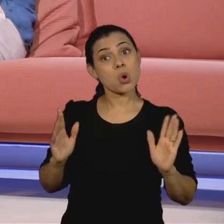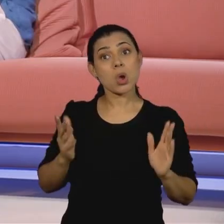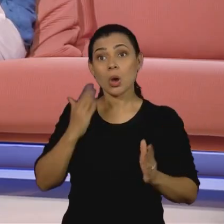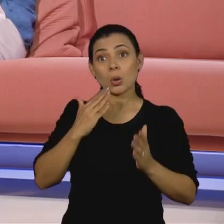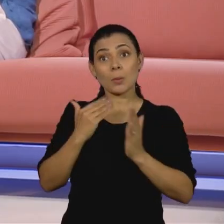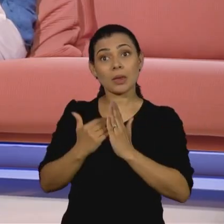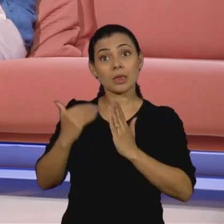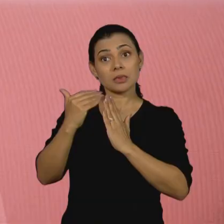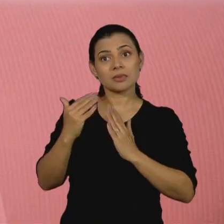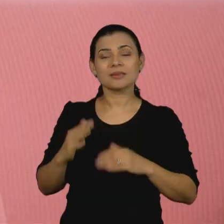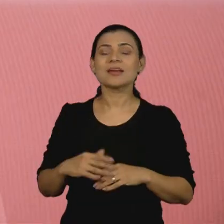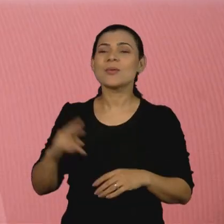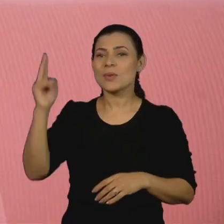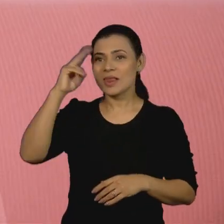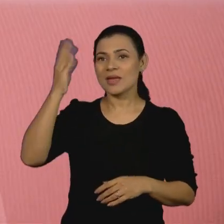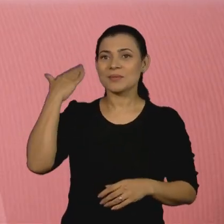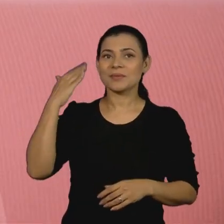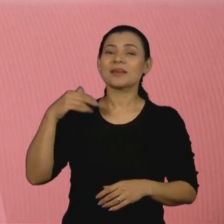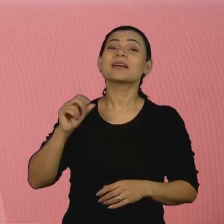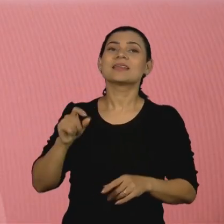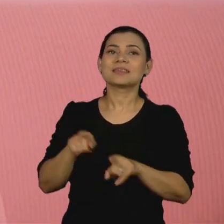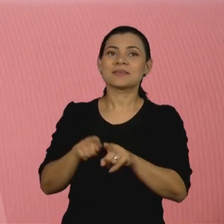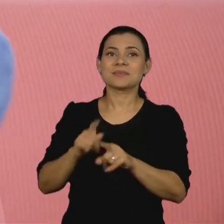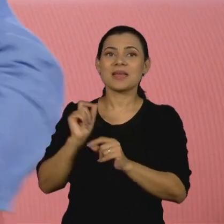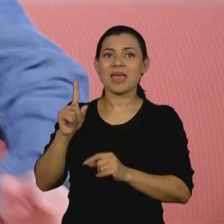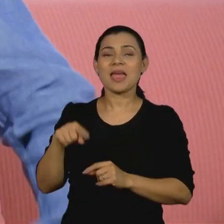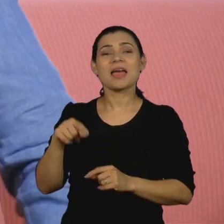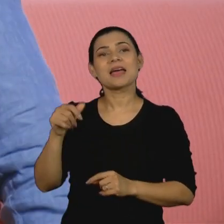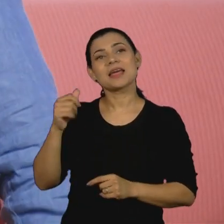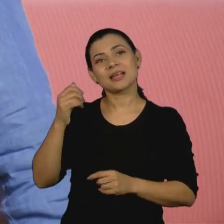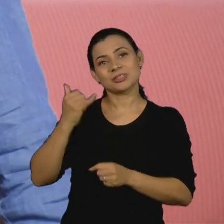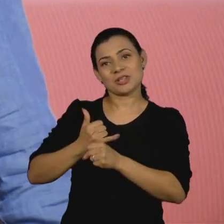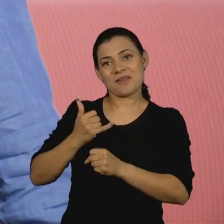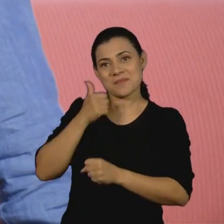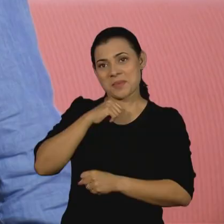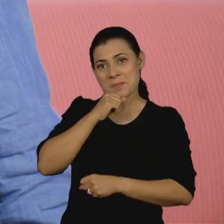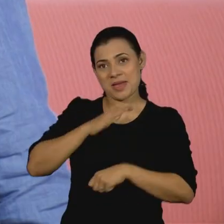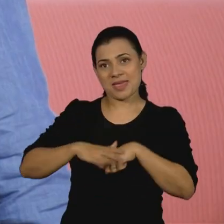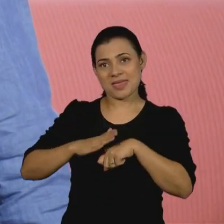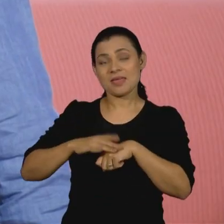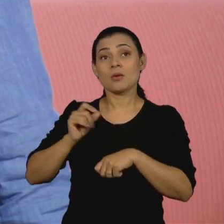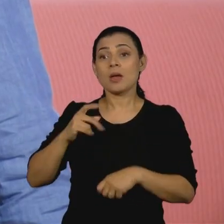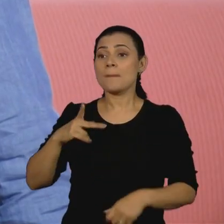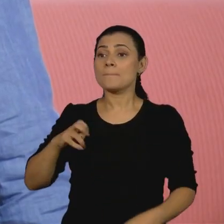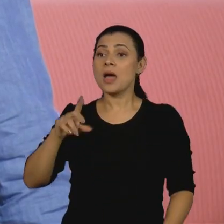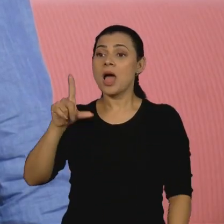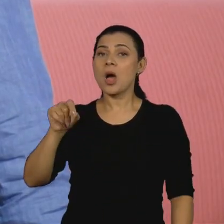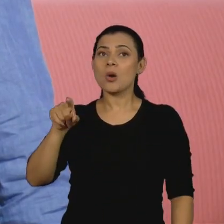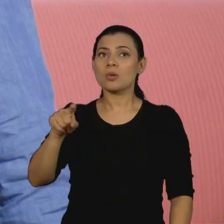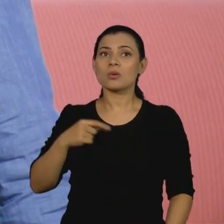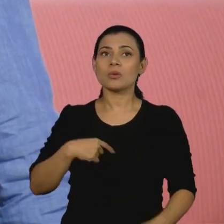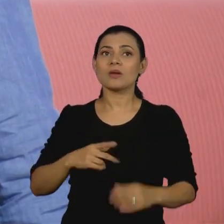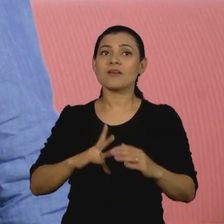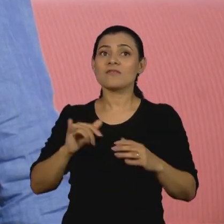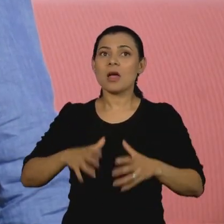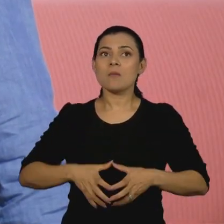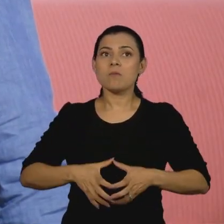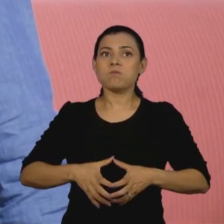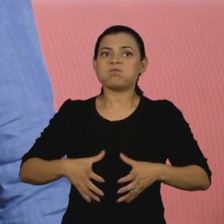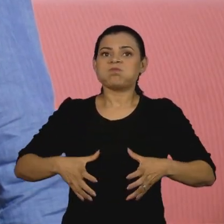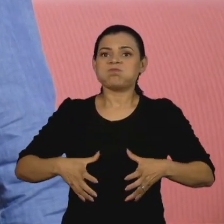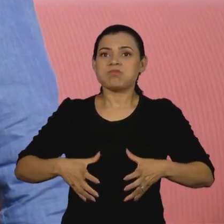comendo. Eu lembro que a dona Amélia, que era a patroa da minha mãe, falava assim, o Paulo vai ficar com o estômago